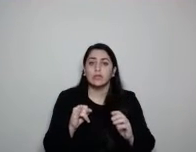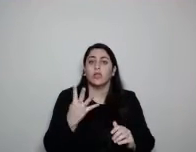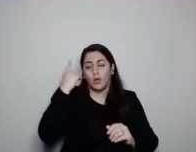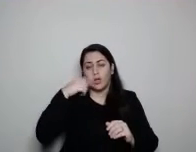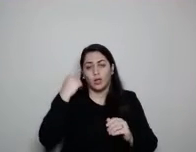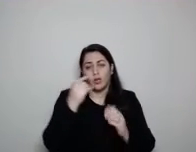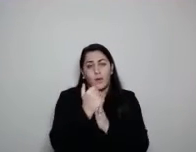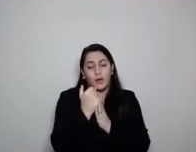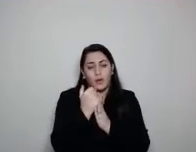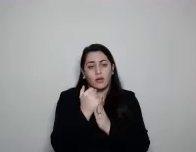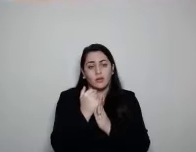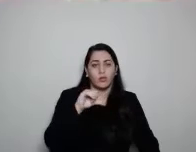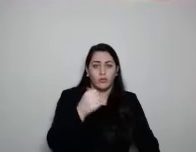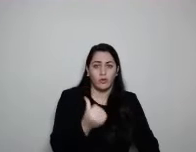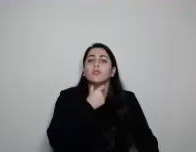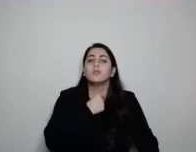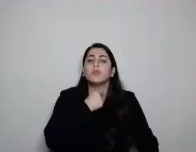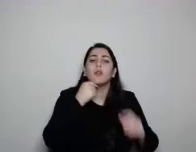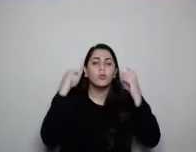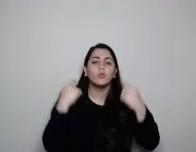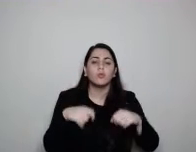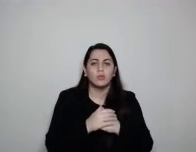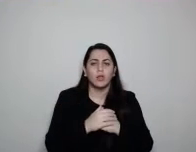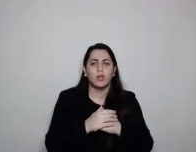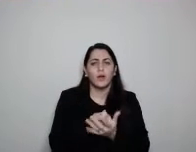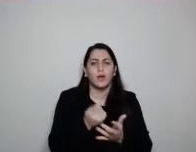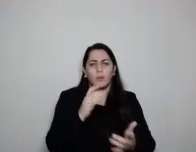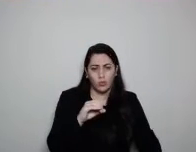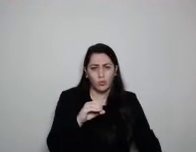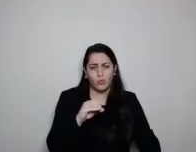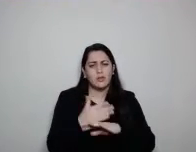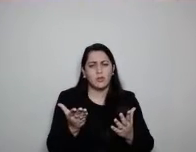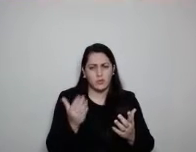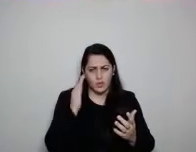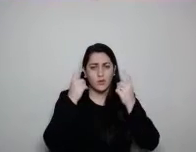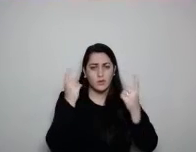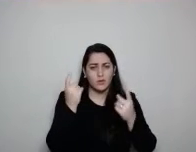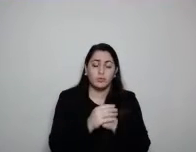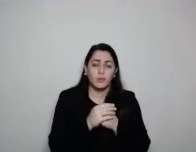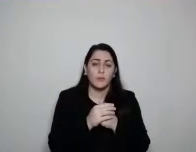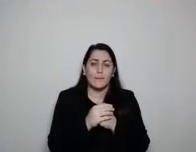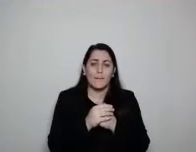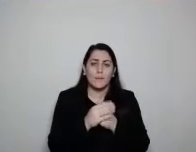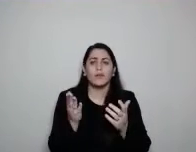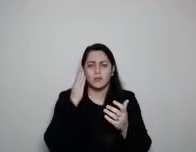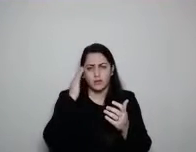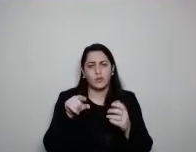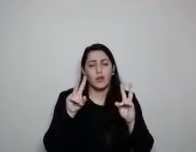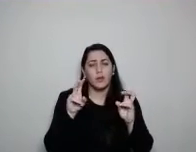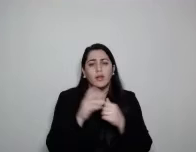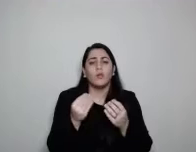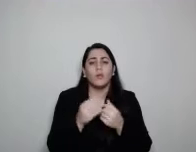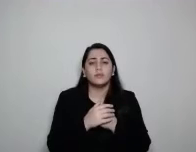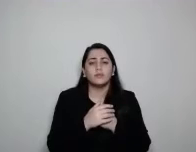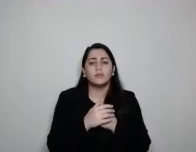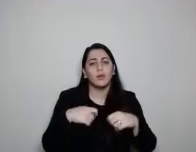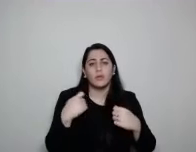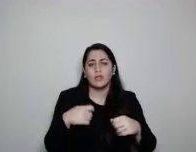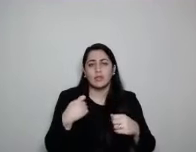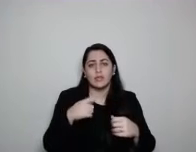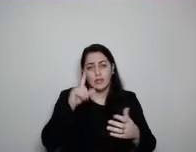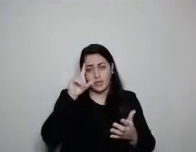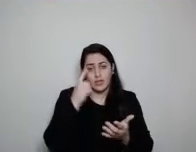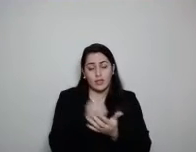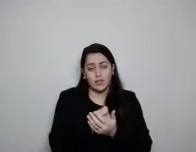é doutor na matéria, da liquidez. A sentença tem que ser líquida. Então,